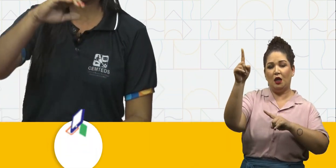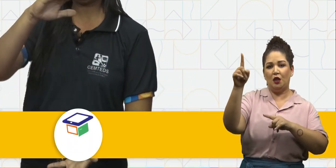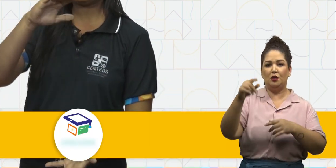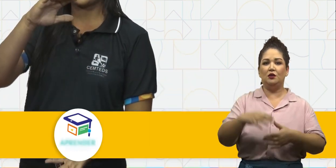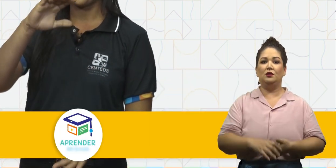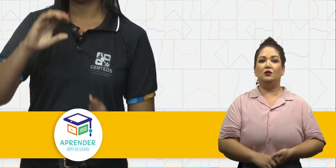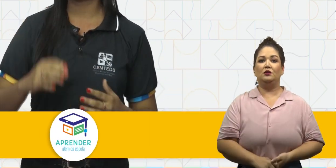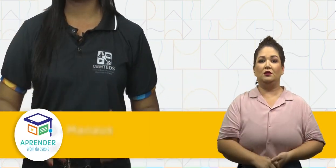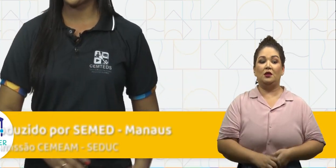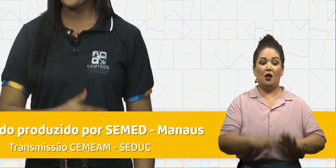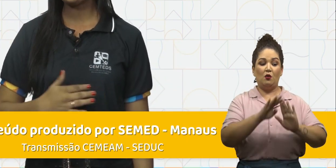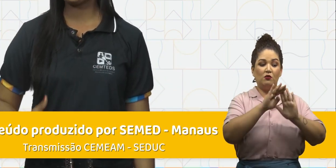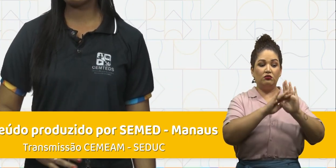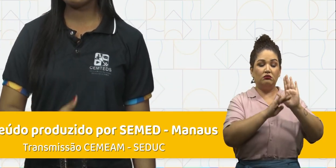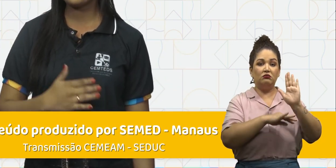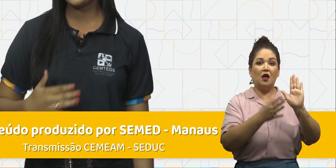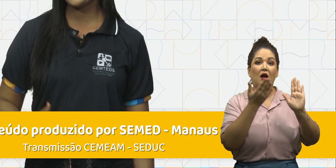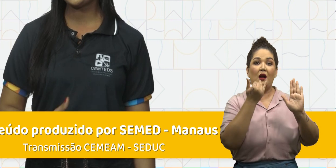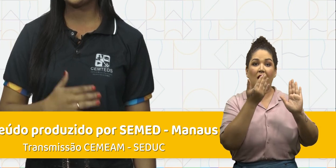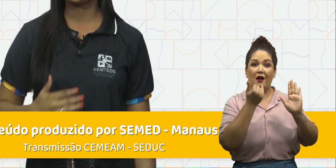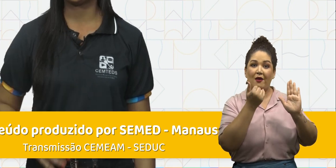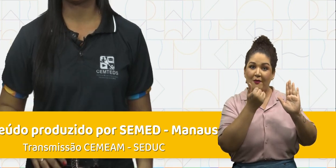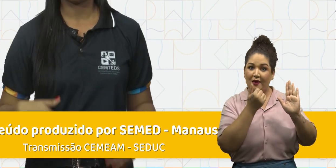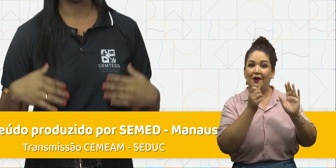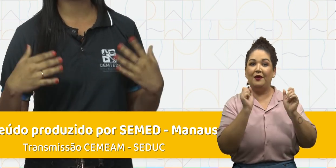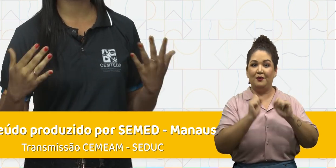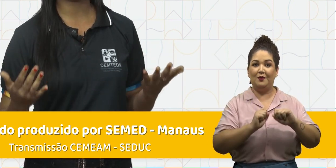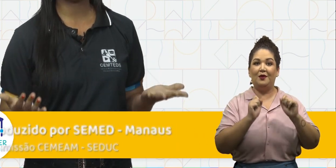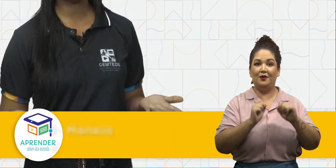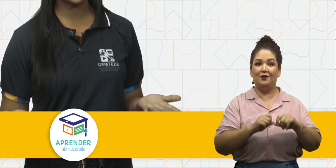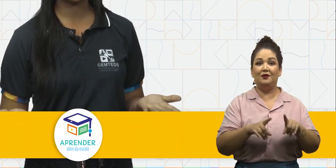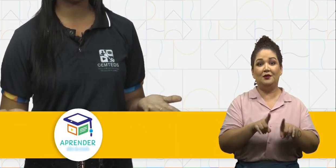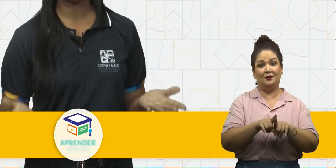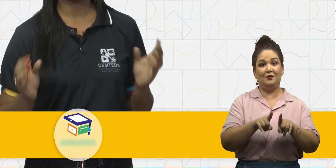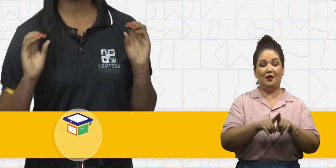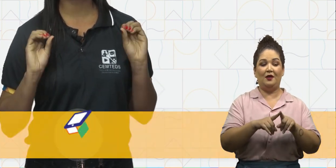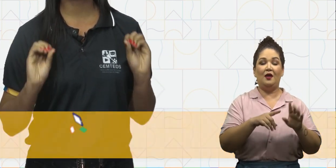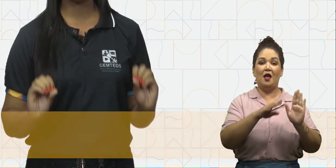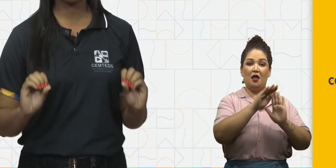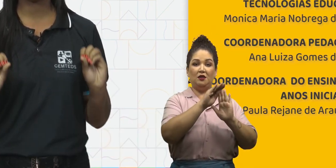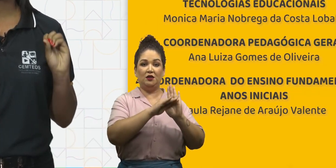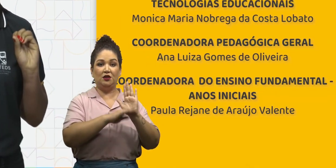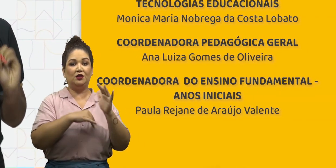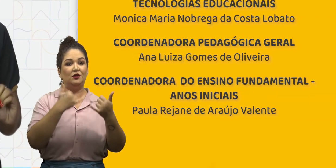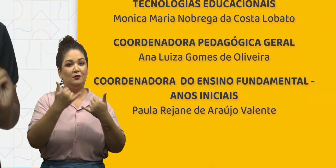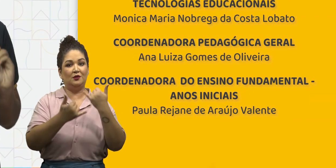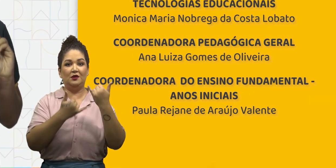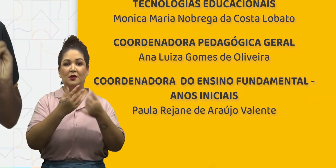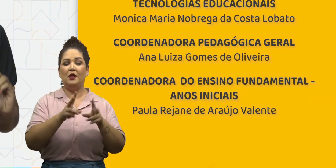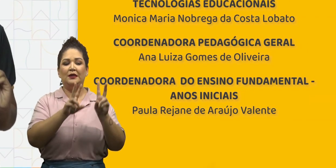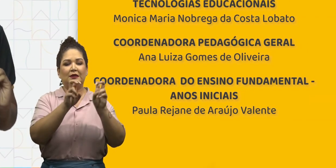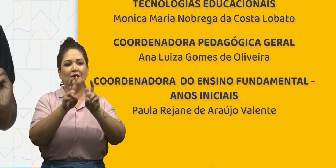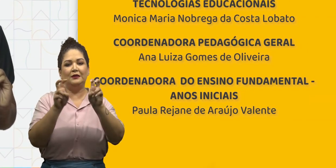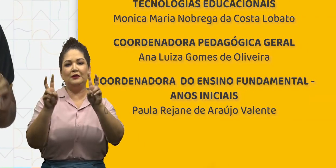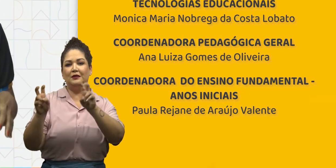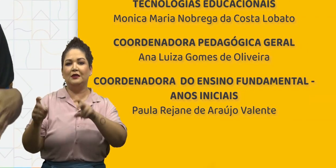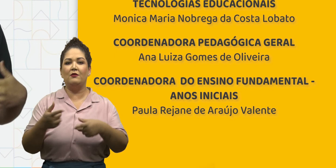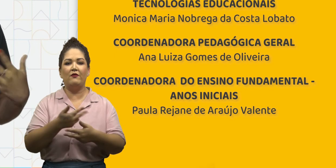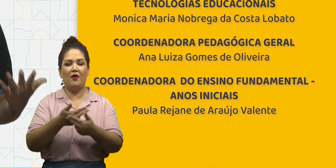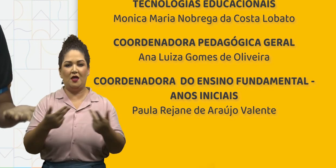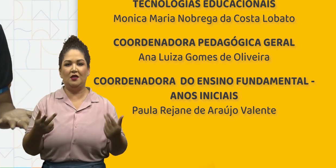uma lista de alimentos ou brincadeiras e muitos outros